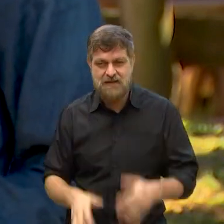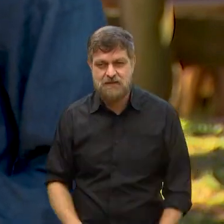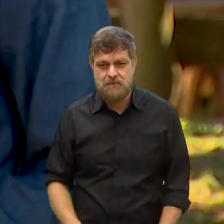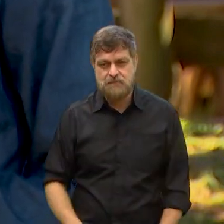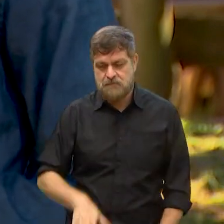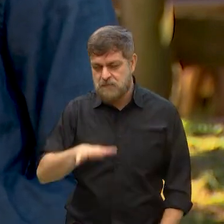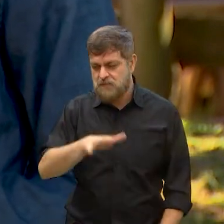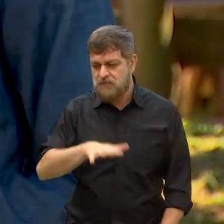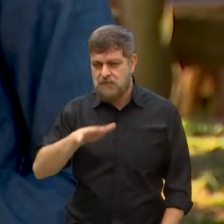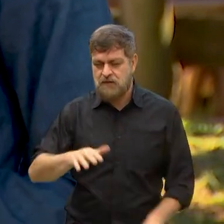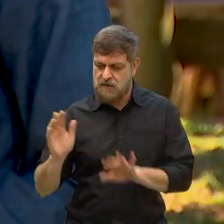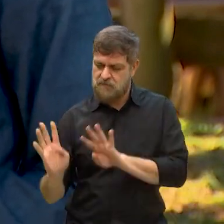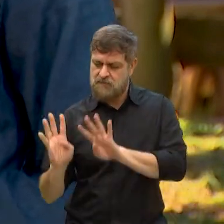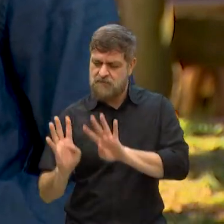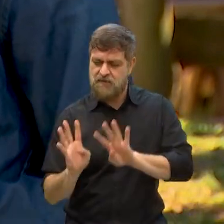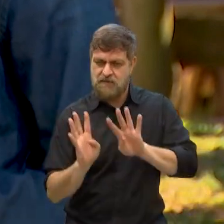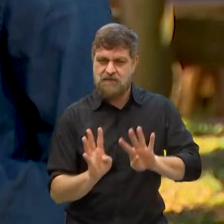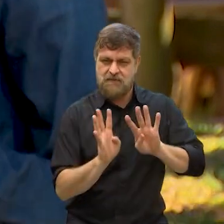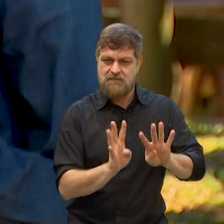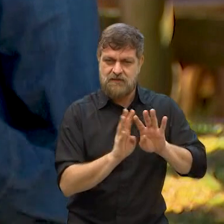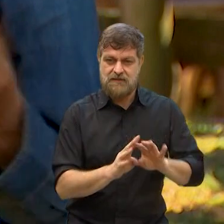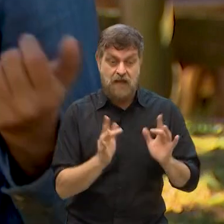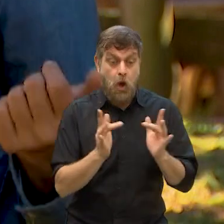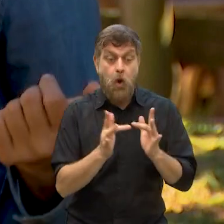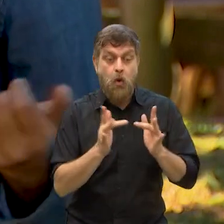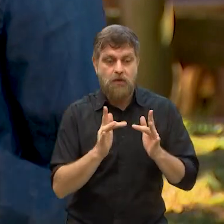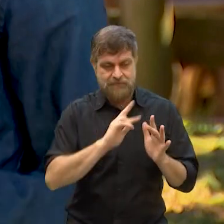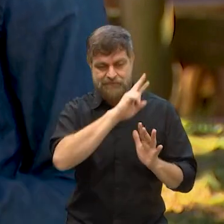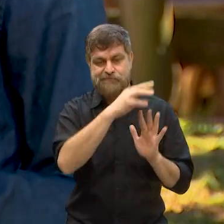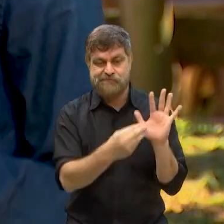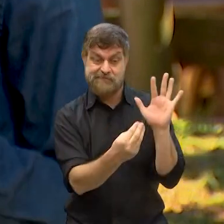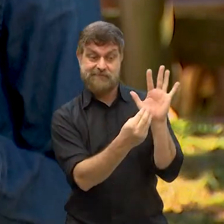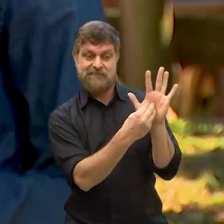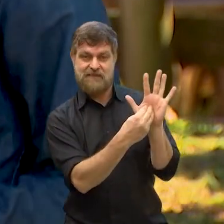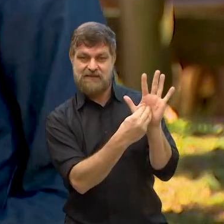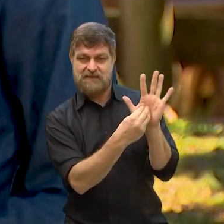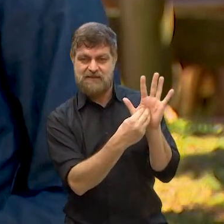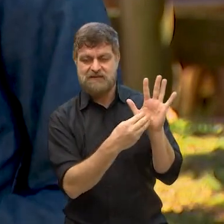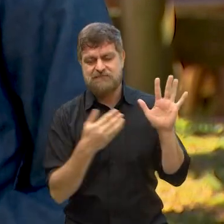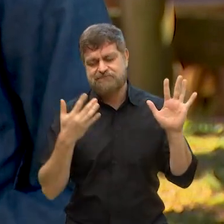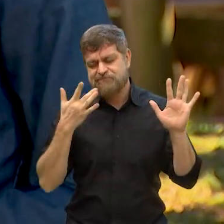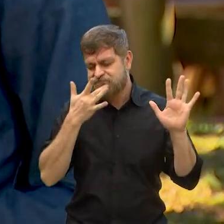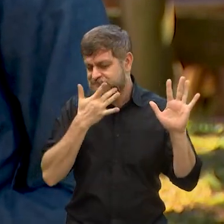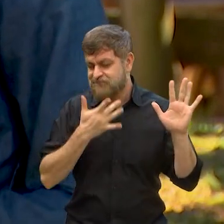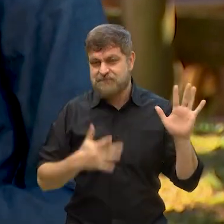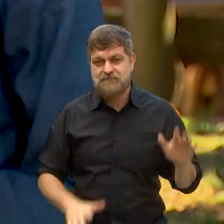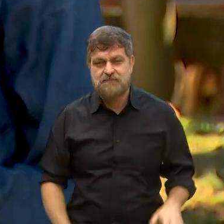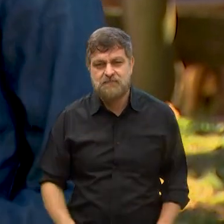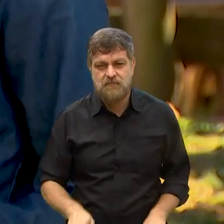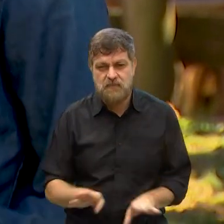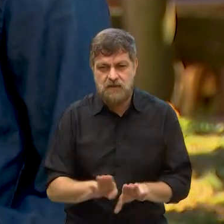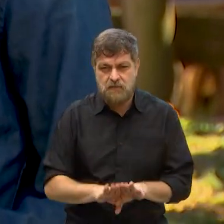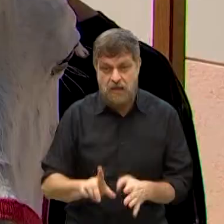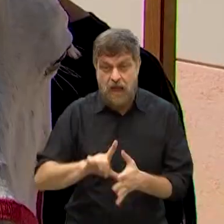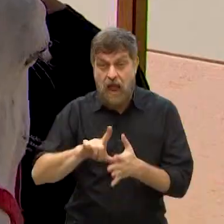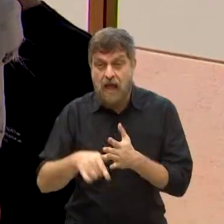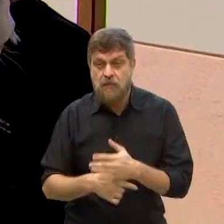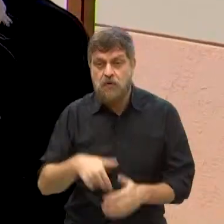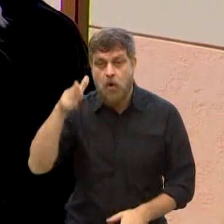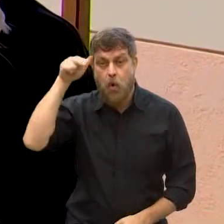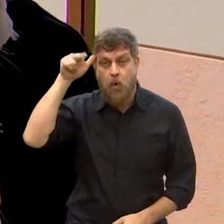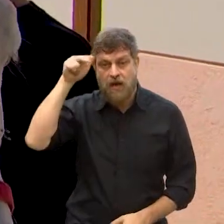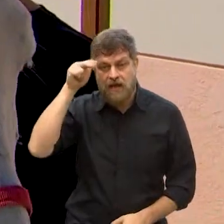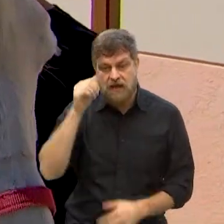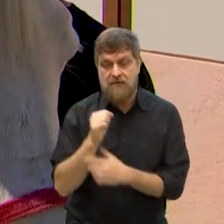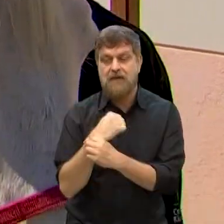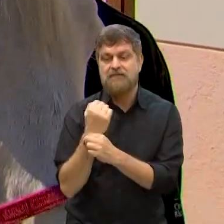Então as crianças vêm para cá, os adultos vêm para cá e tem um contato com a natureza, que isso que é gostoso, né? No